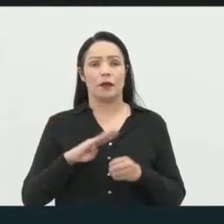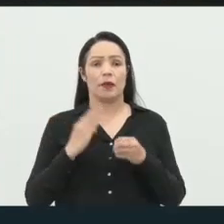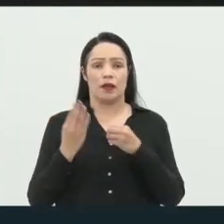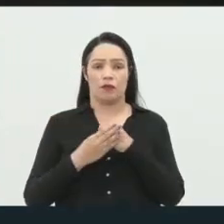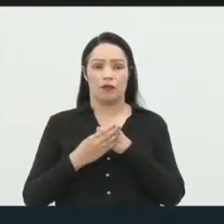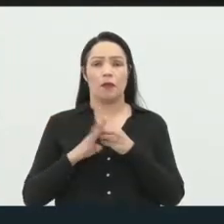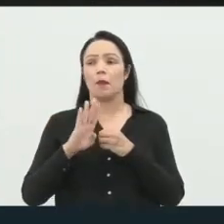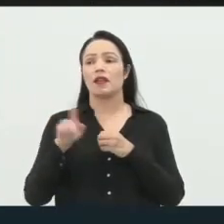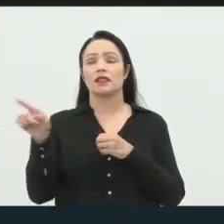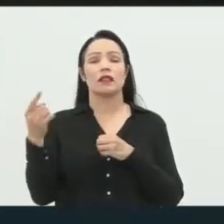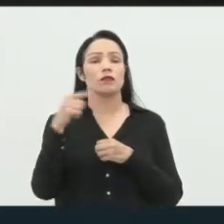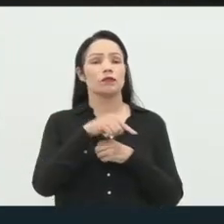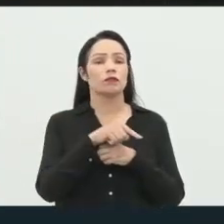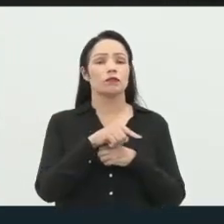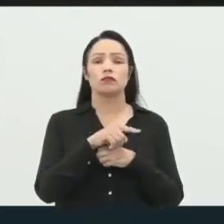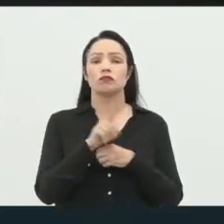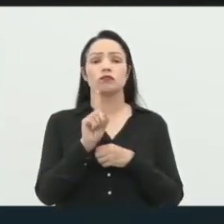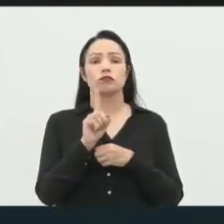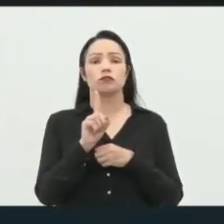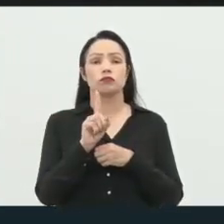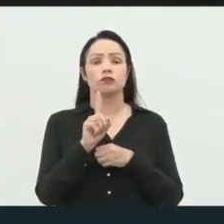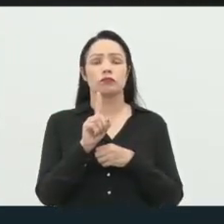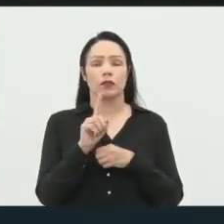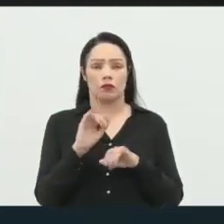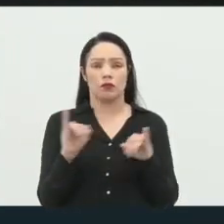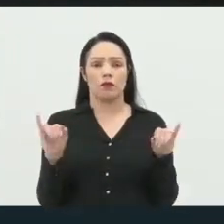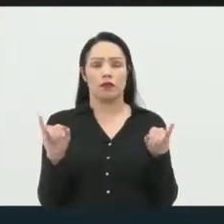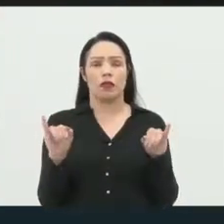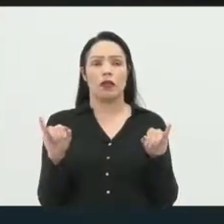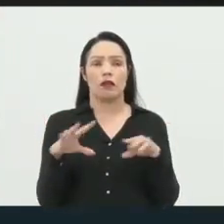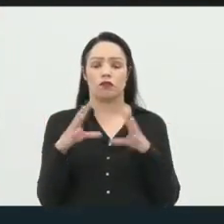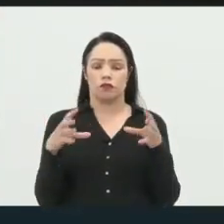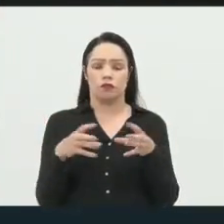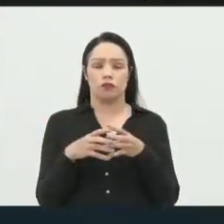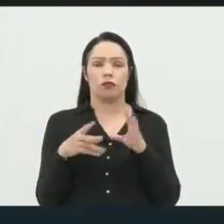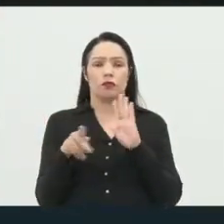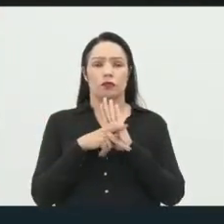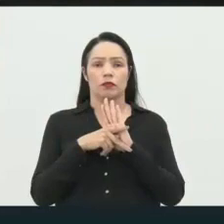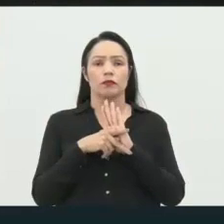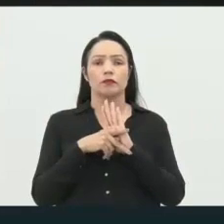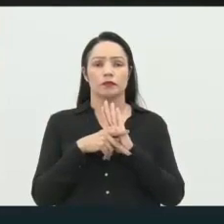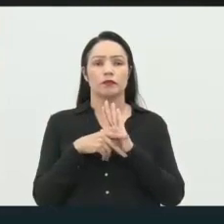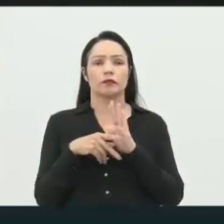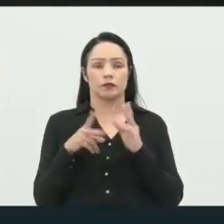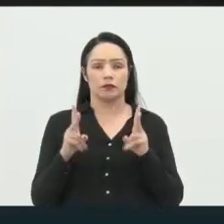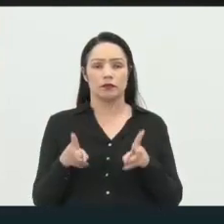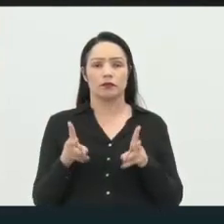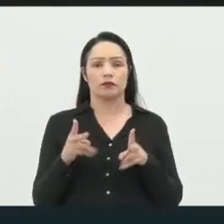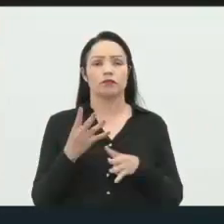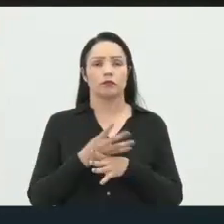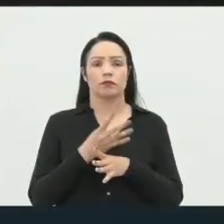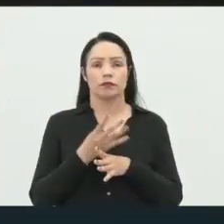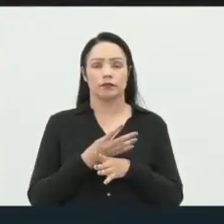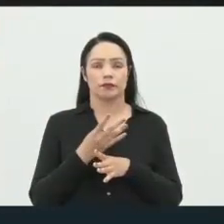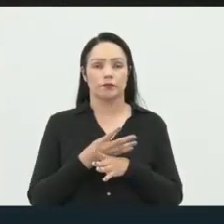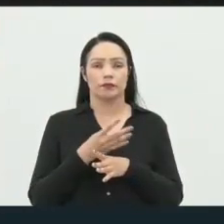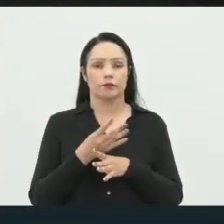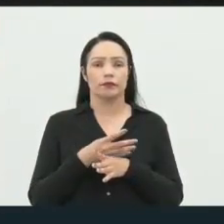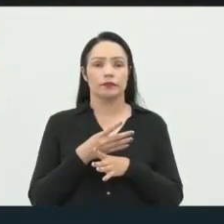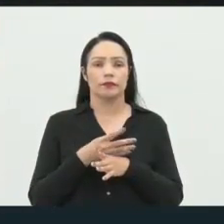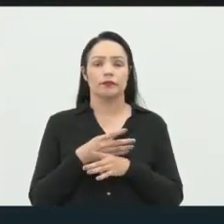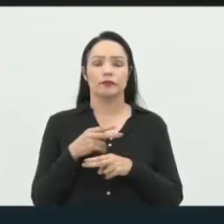eu vou deixar registrado essa casa que eu e meu povo vamos resistir porque nossa casa é